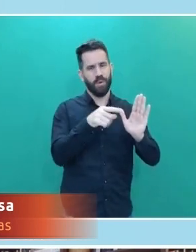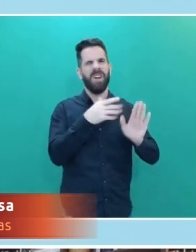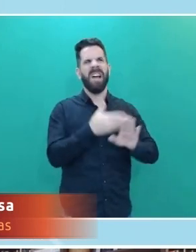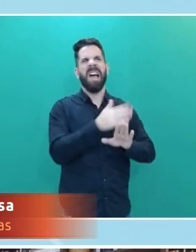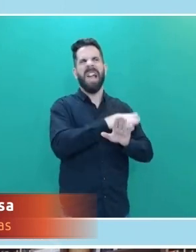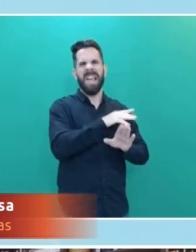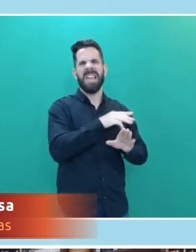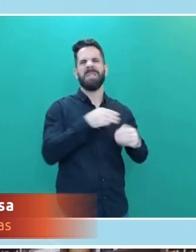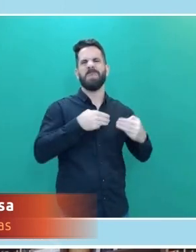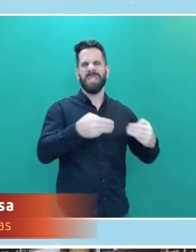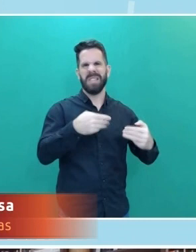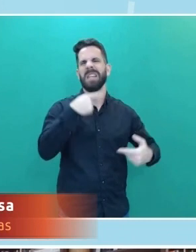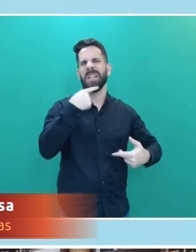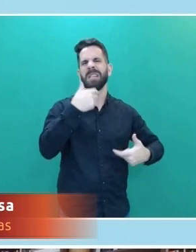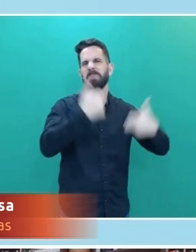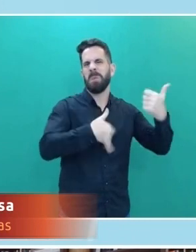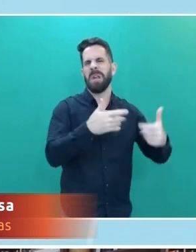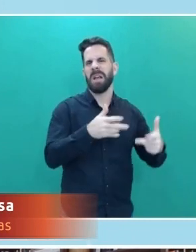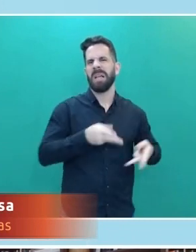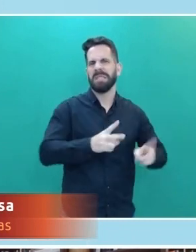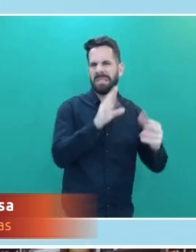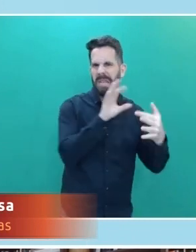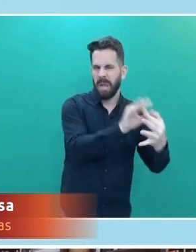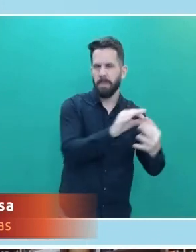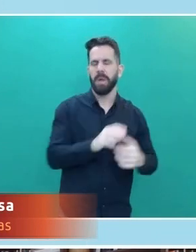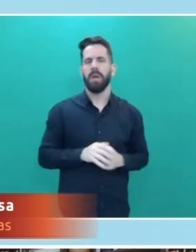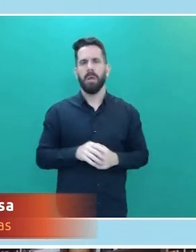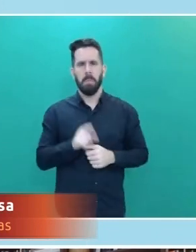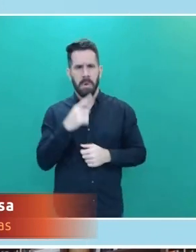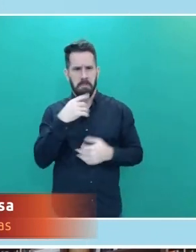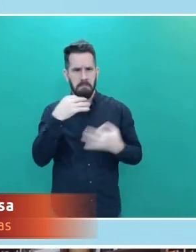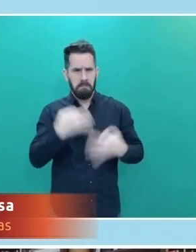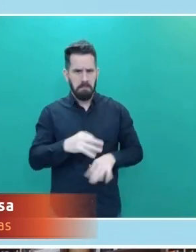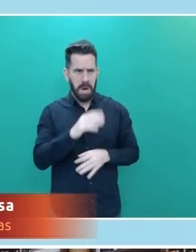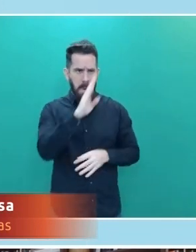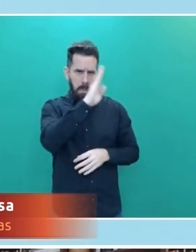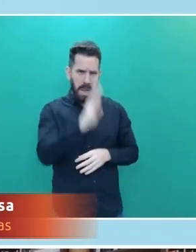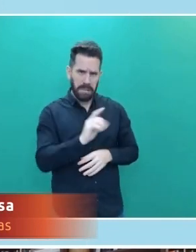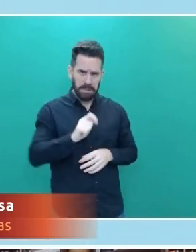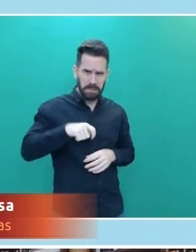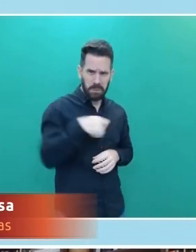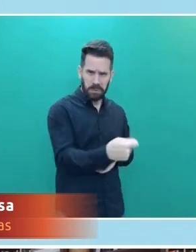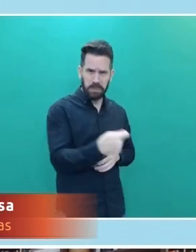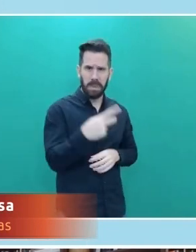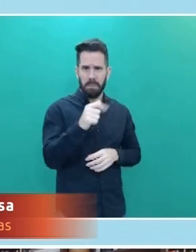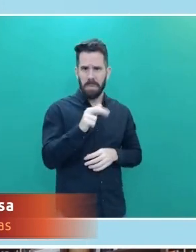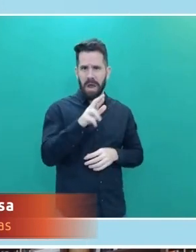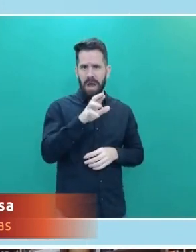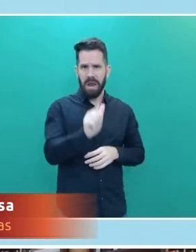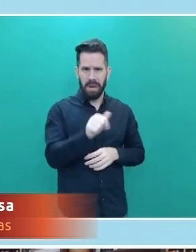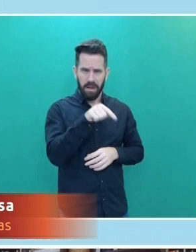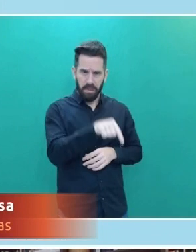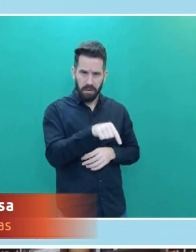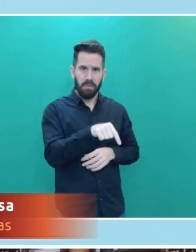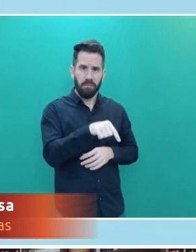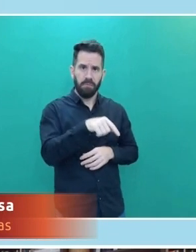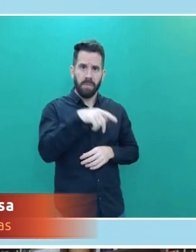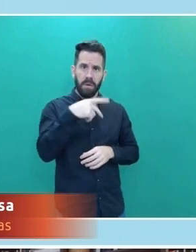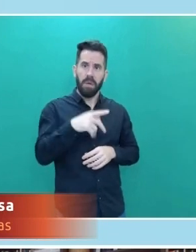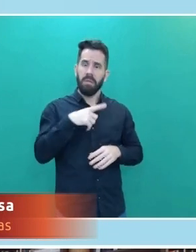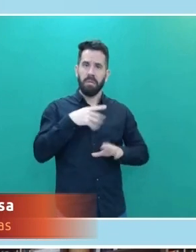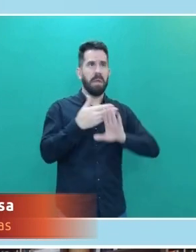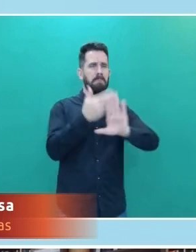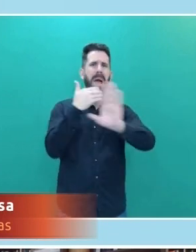Brasil realmente se tornou esse par internacional? Houve um isolamento brasileiro, um afastamento, né,